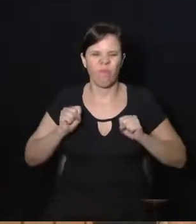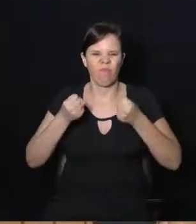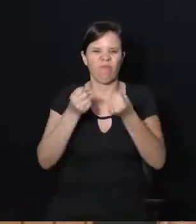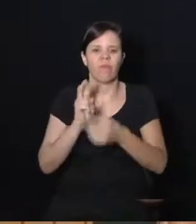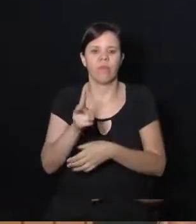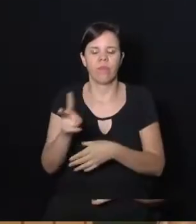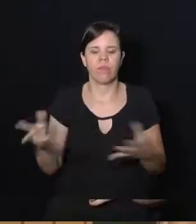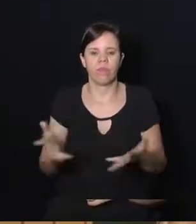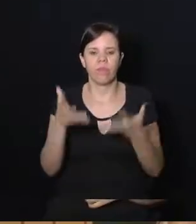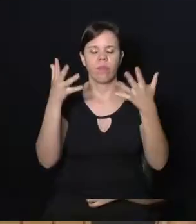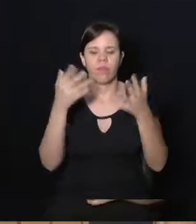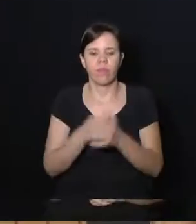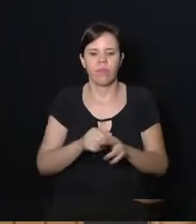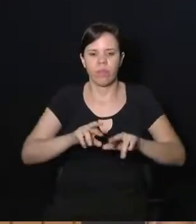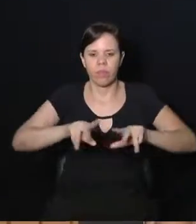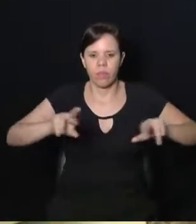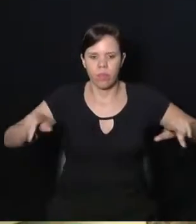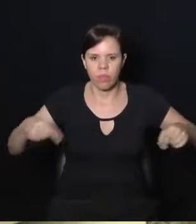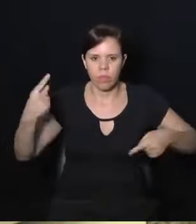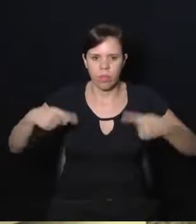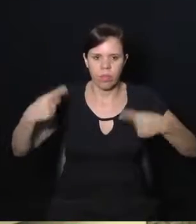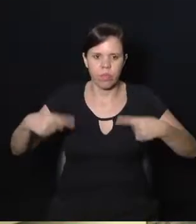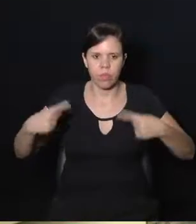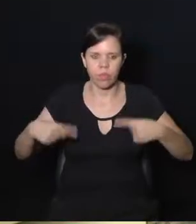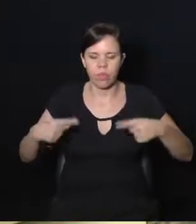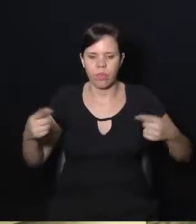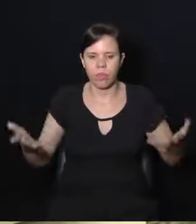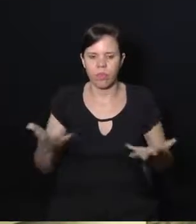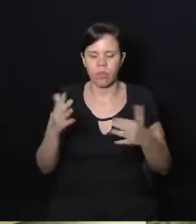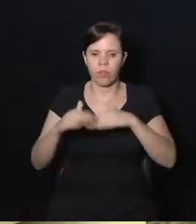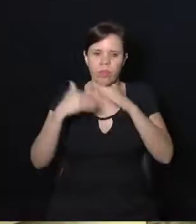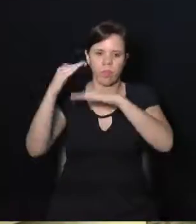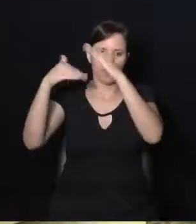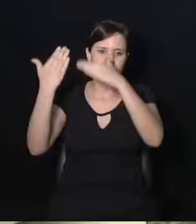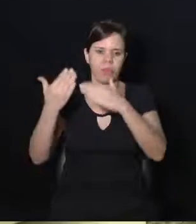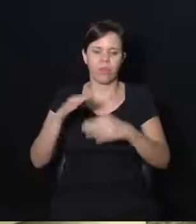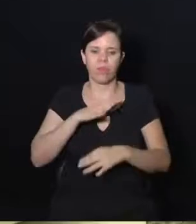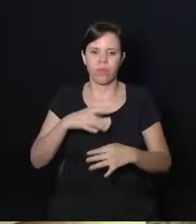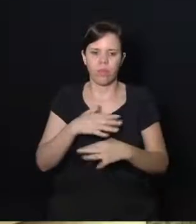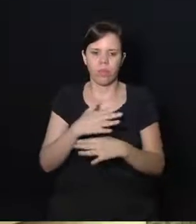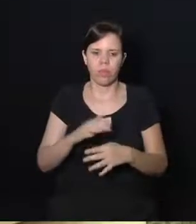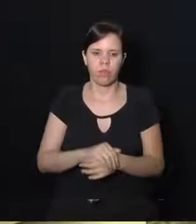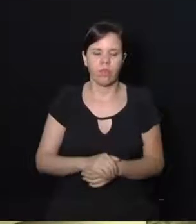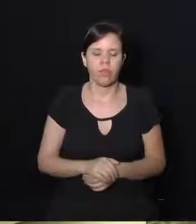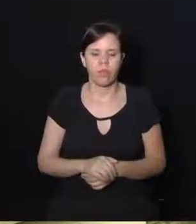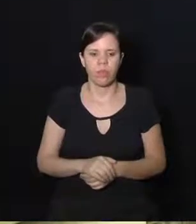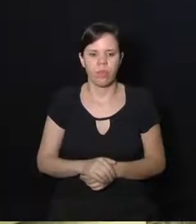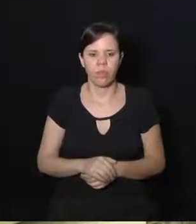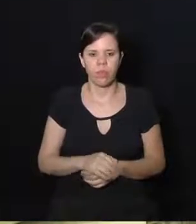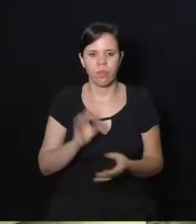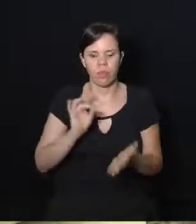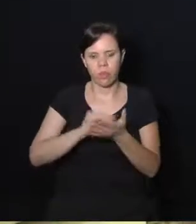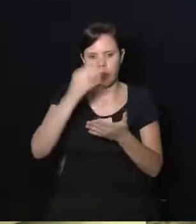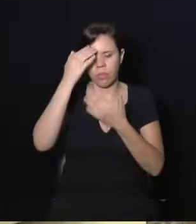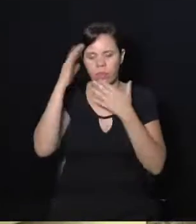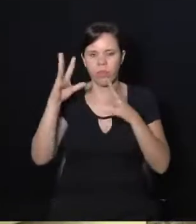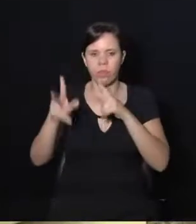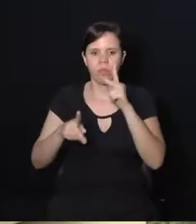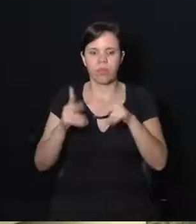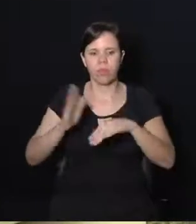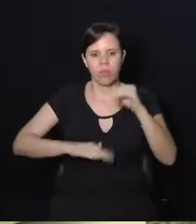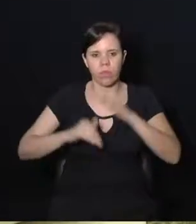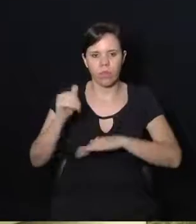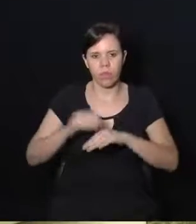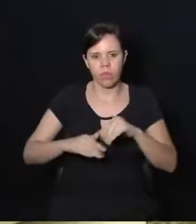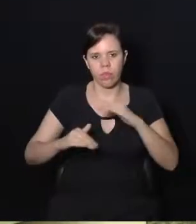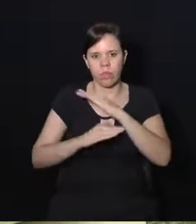para promover os mais diversos debates em prol do desenvolvimento da cidade. O nosso sincero agradecimento para todos os profissionais aqui